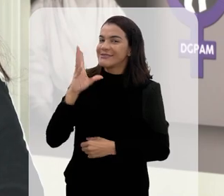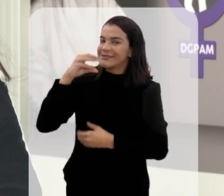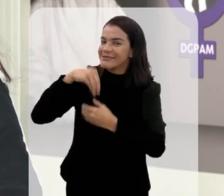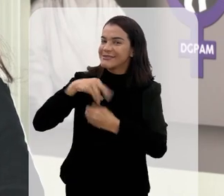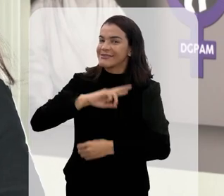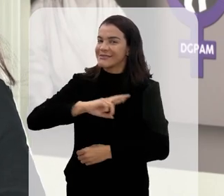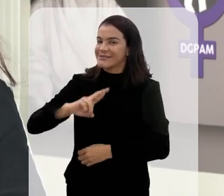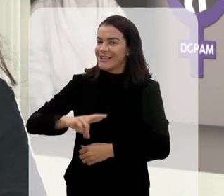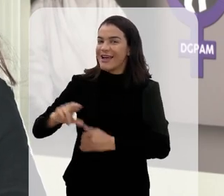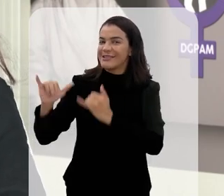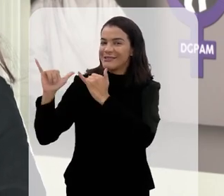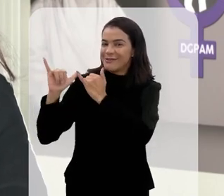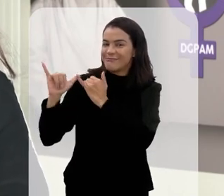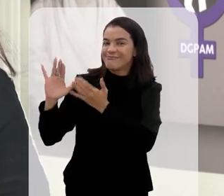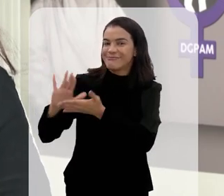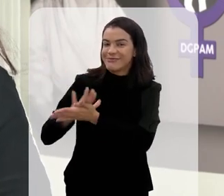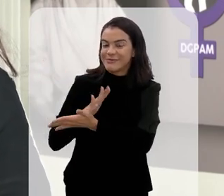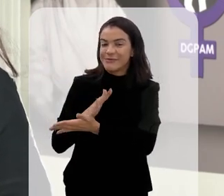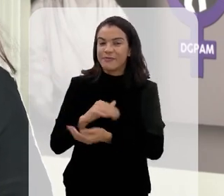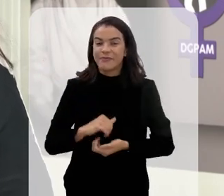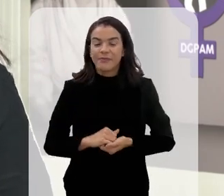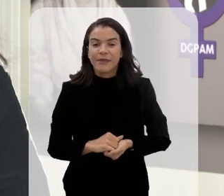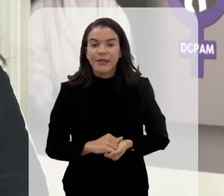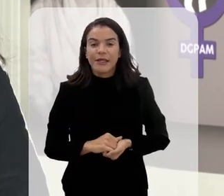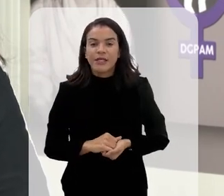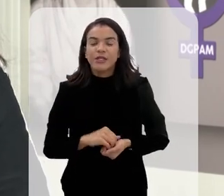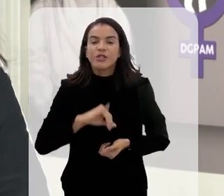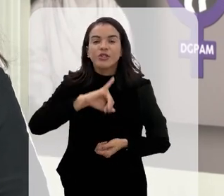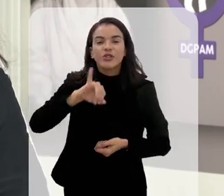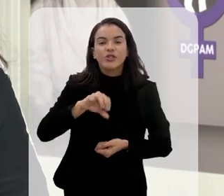da religião Hare Krishna. Bem,